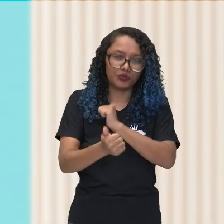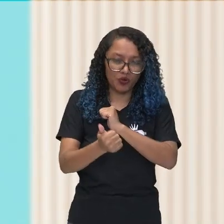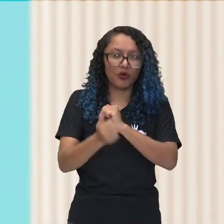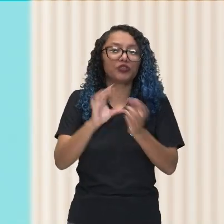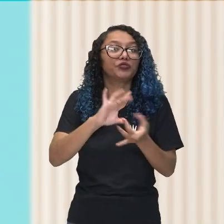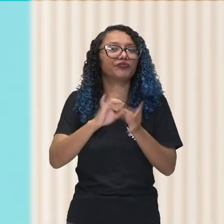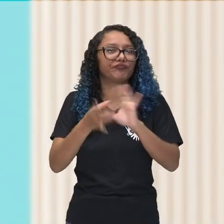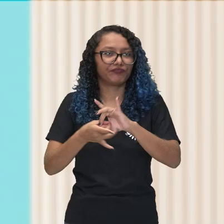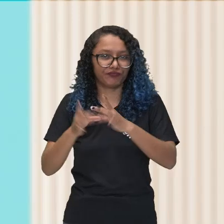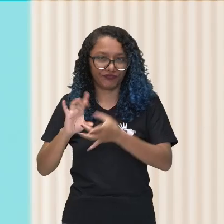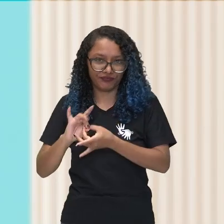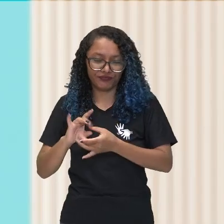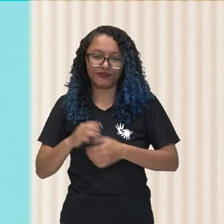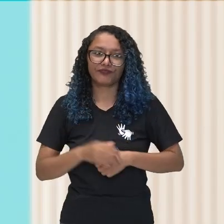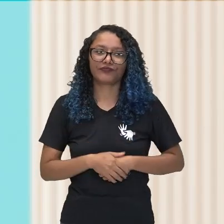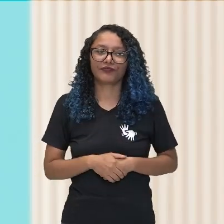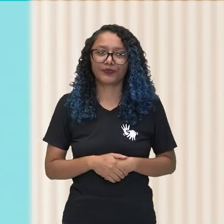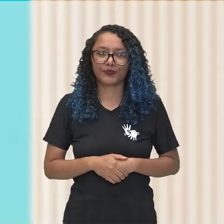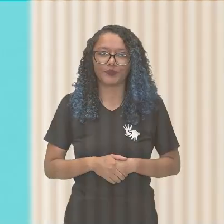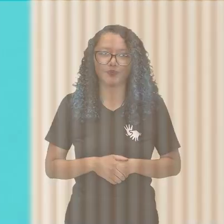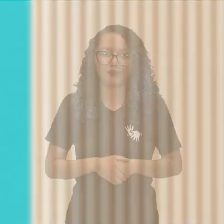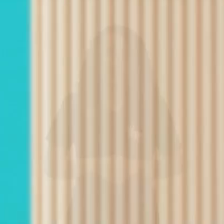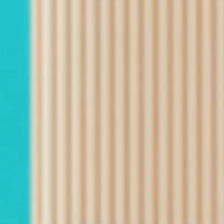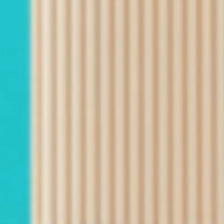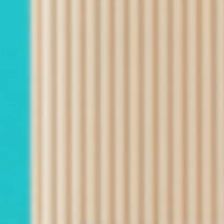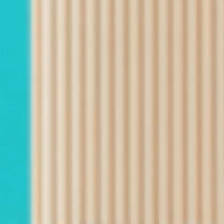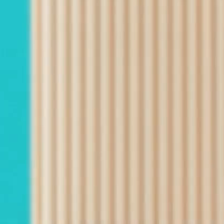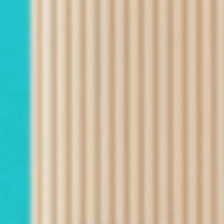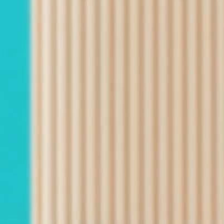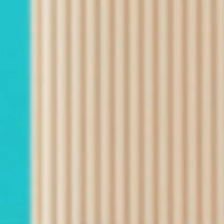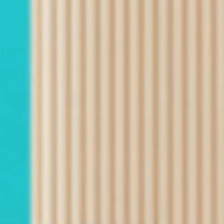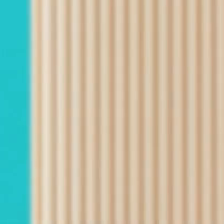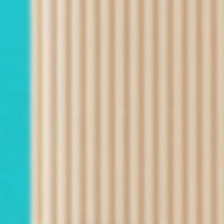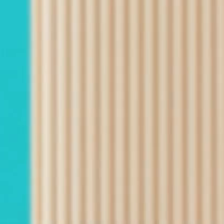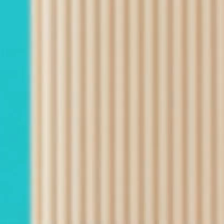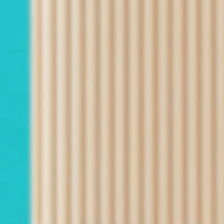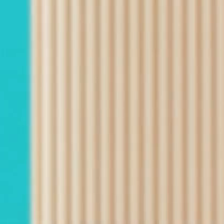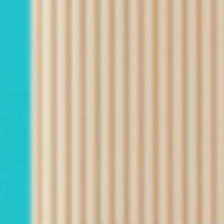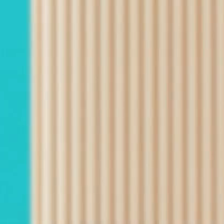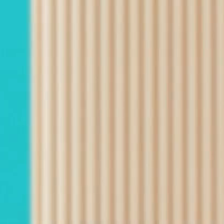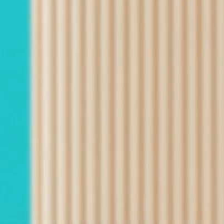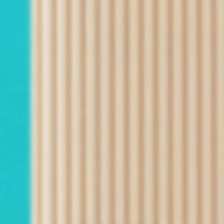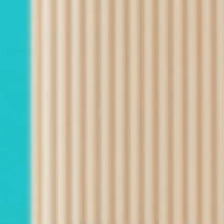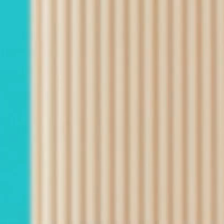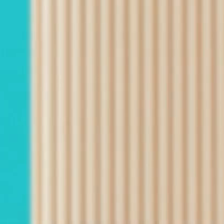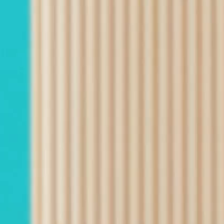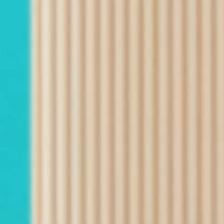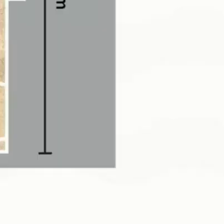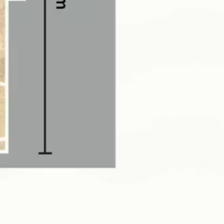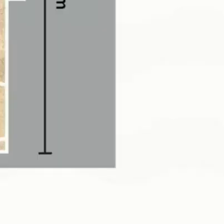olímpico. Então vamos ver aí as dimensões da quadra de areia do